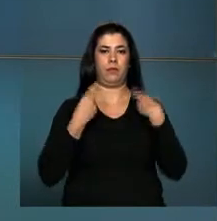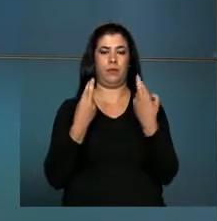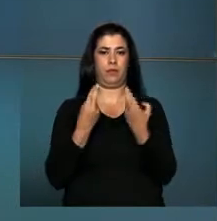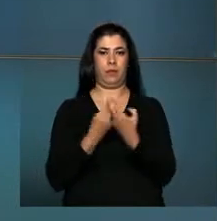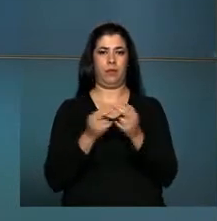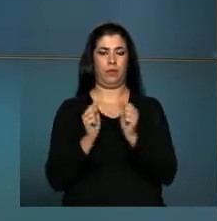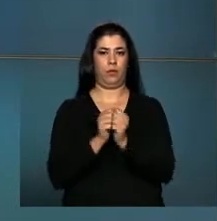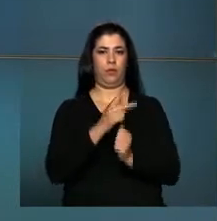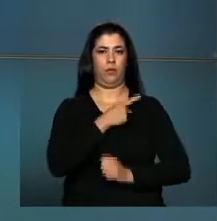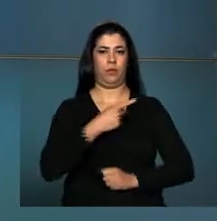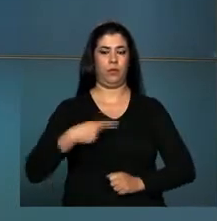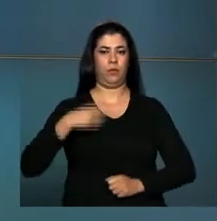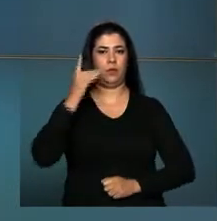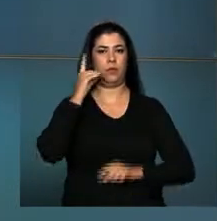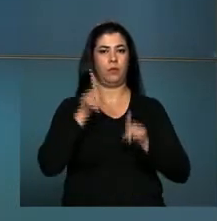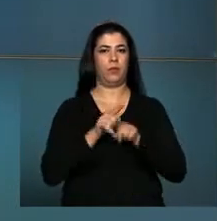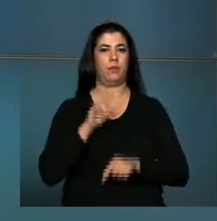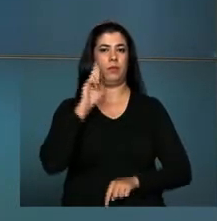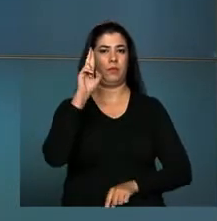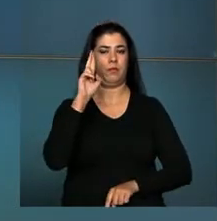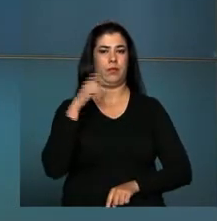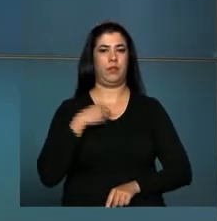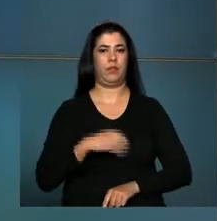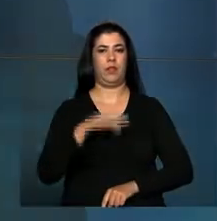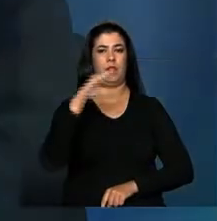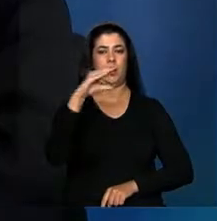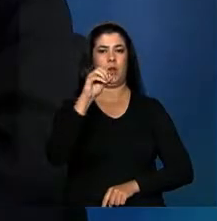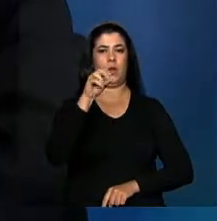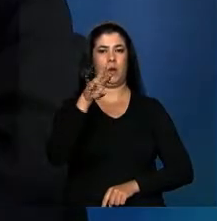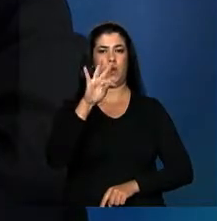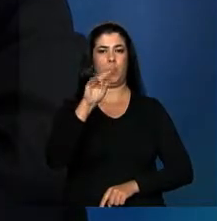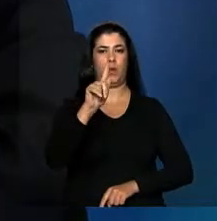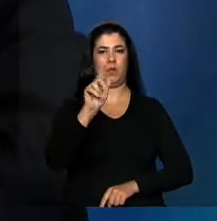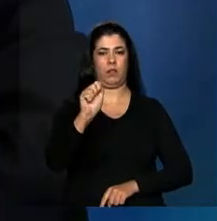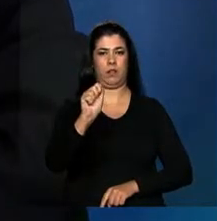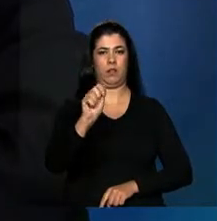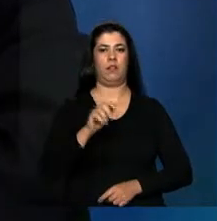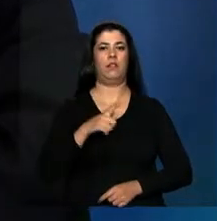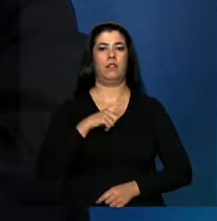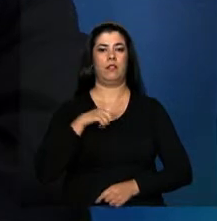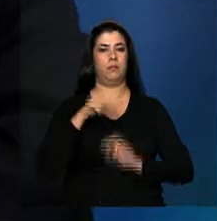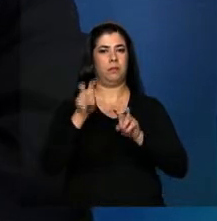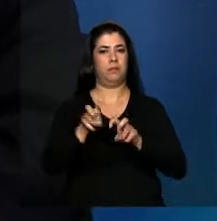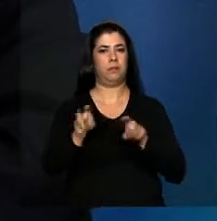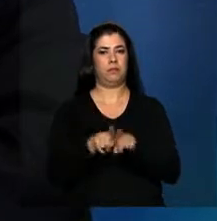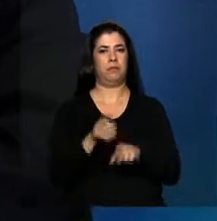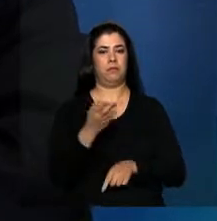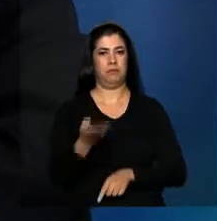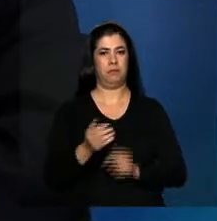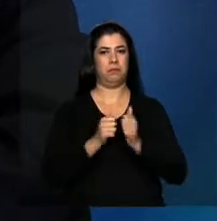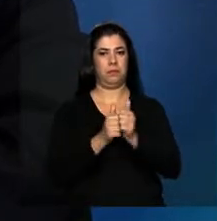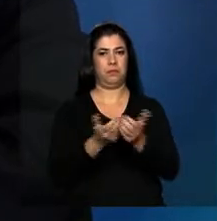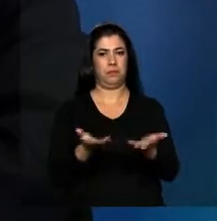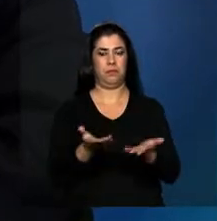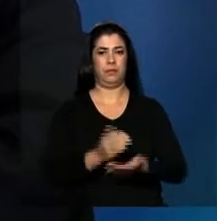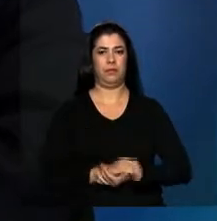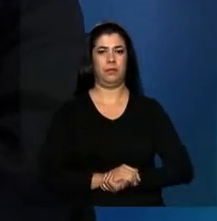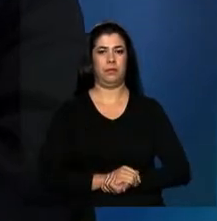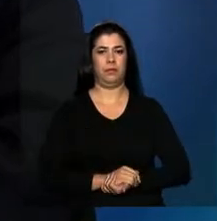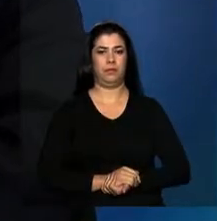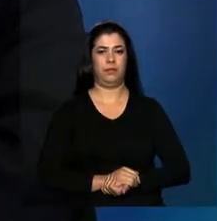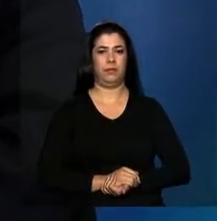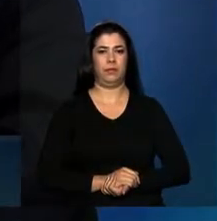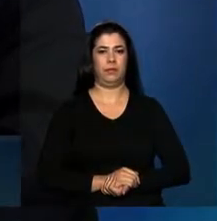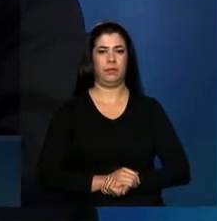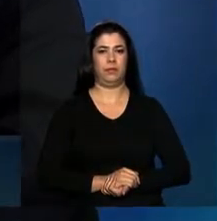entre a presidenta Dilma Rousseff e representantes da Confederação Nacional dos Trabalhadores na Agricultura, CONTAG. Vamos acompanhar. Da